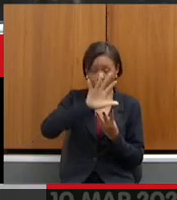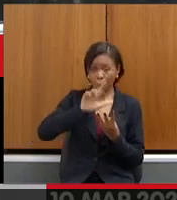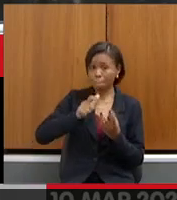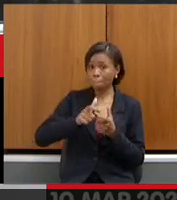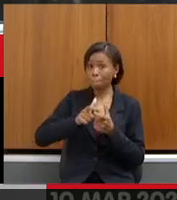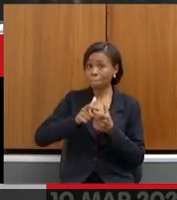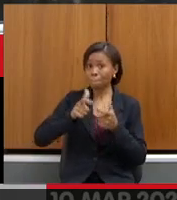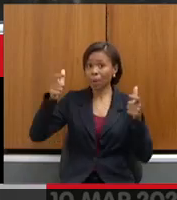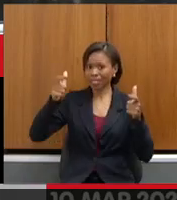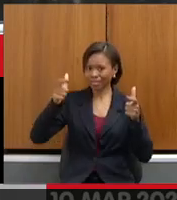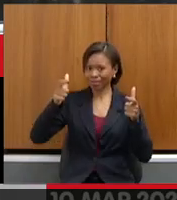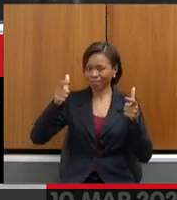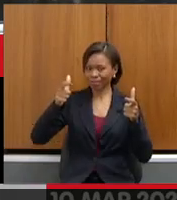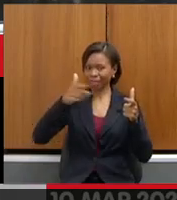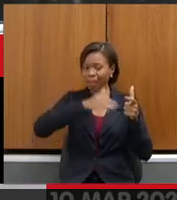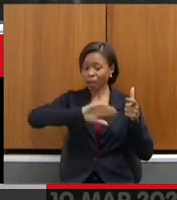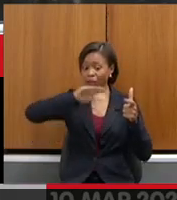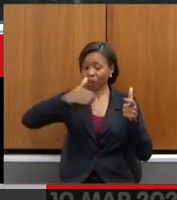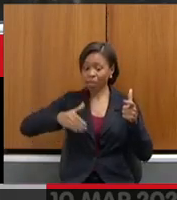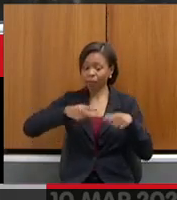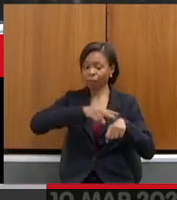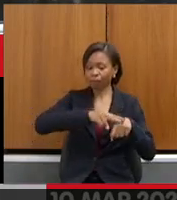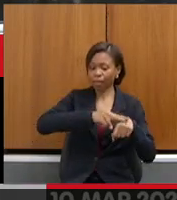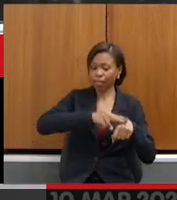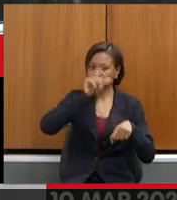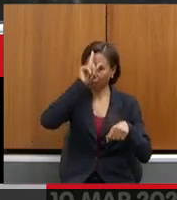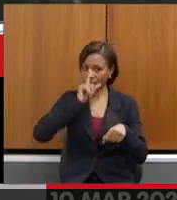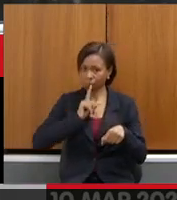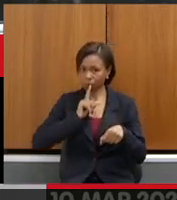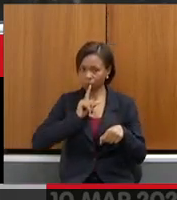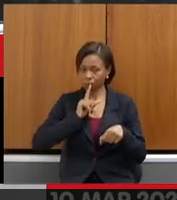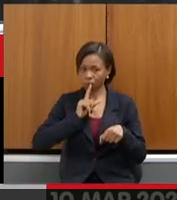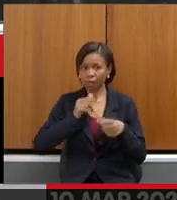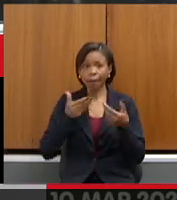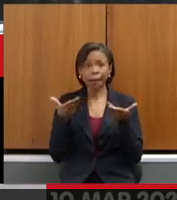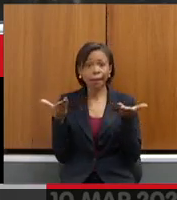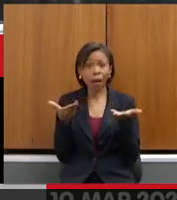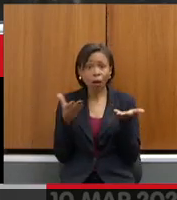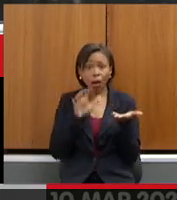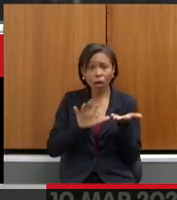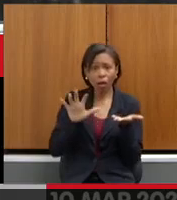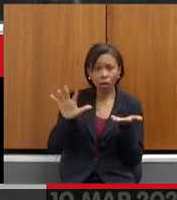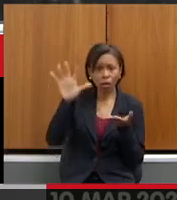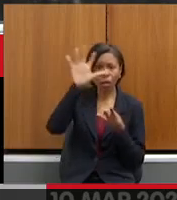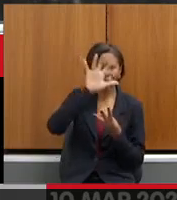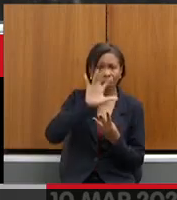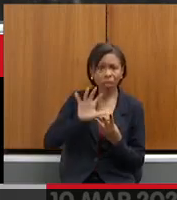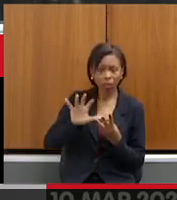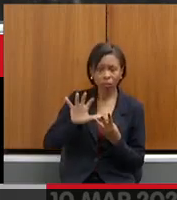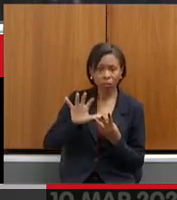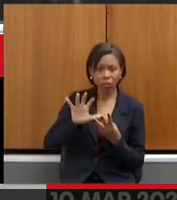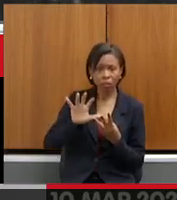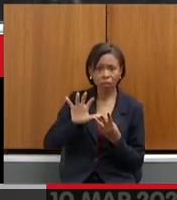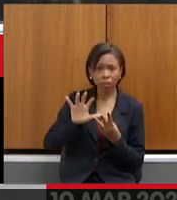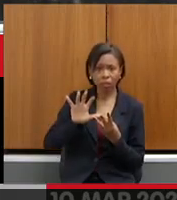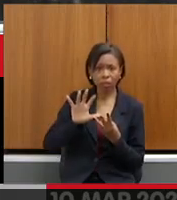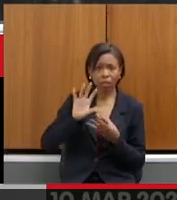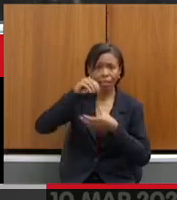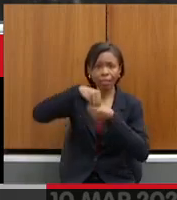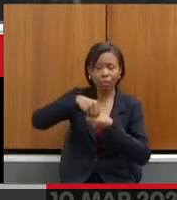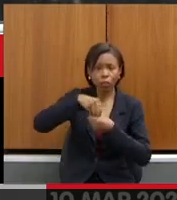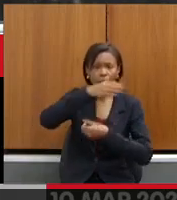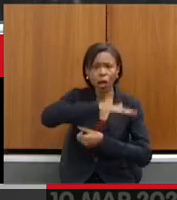verde e amarelo e foram exatamente elas agora que entraram em observação e Lock Down na zona roxa